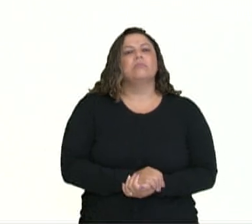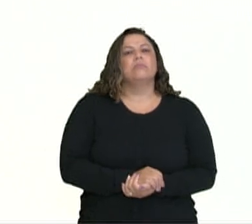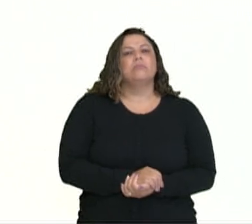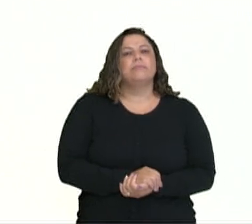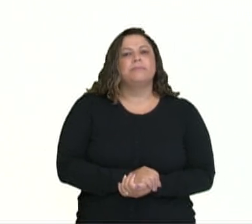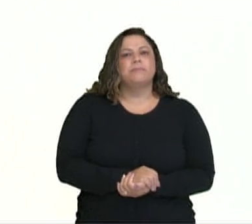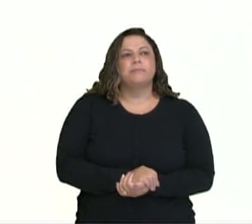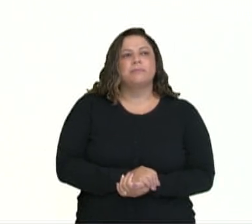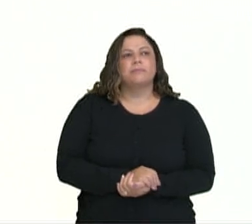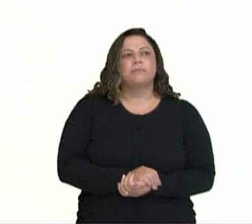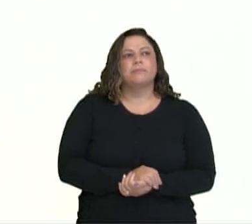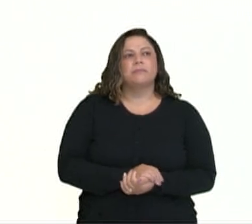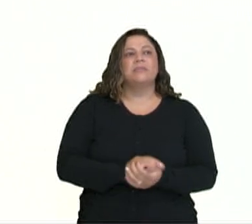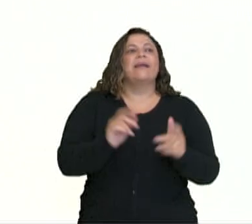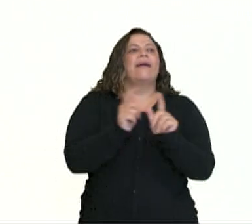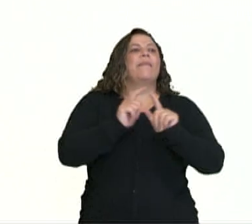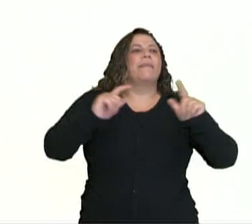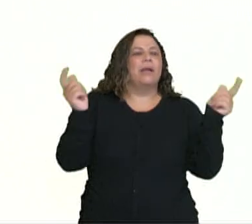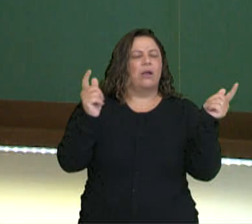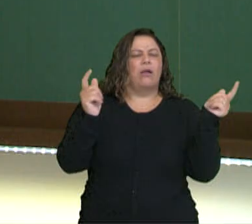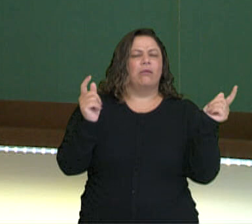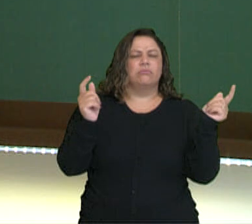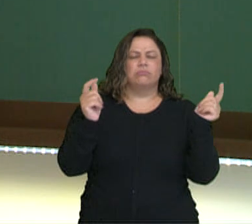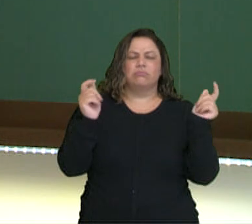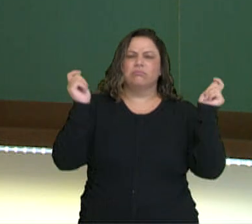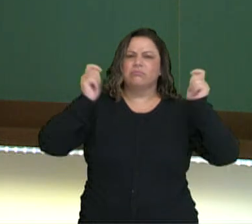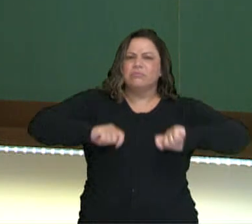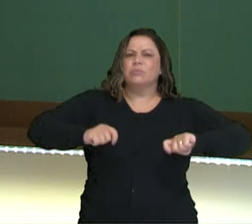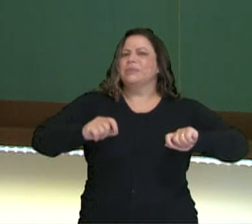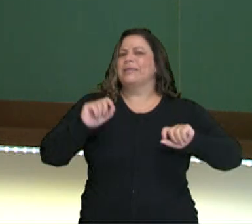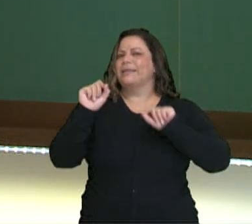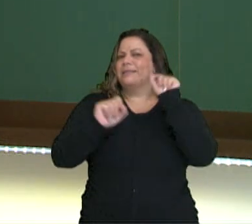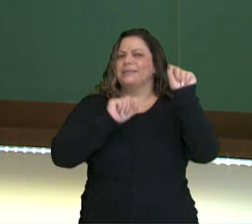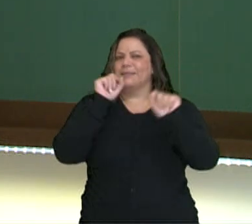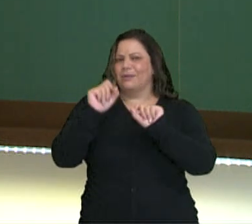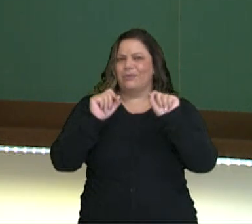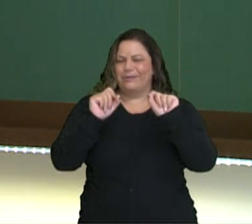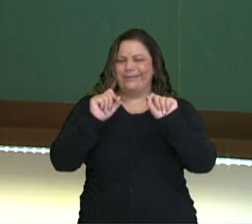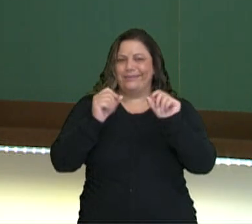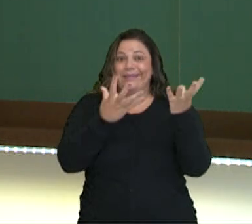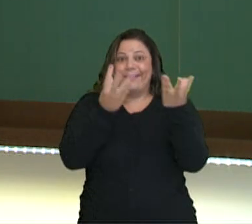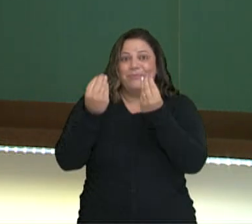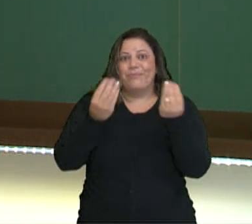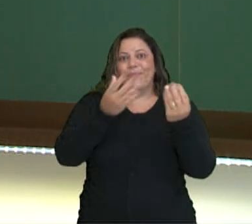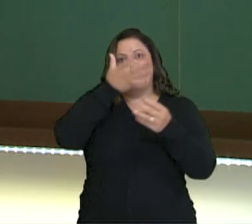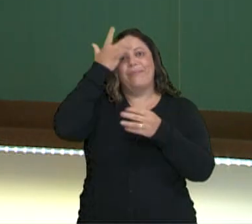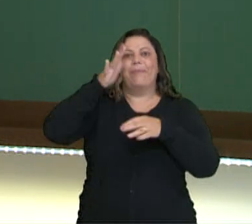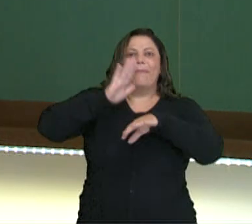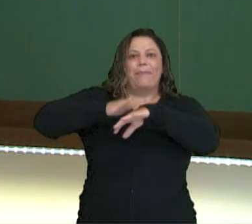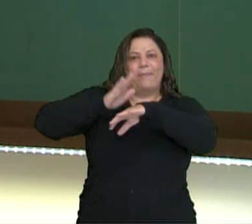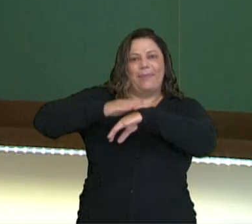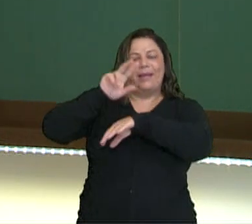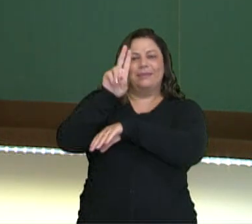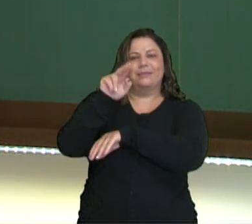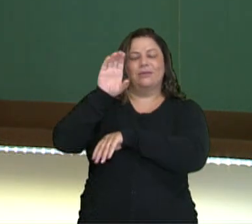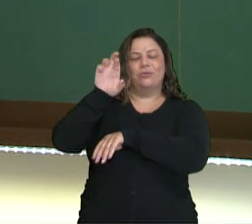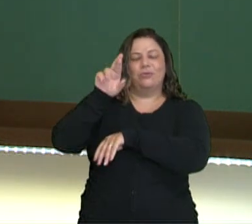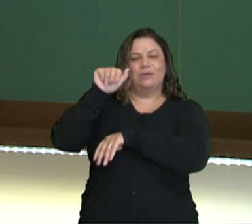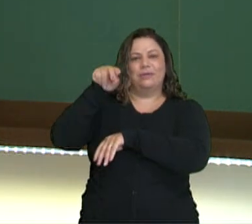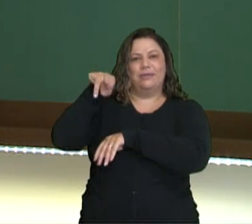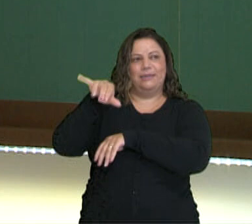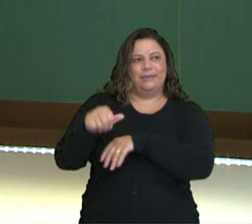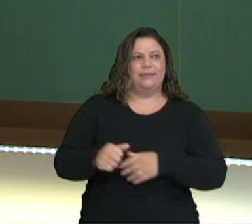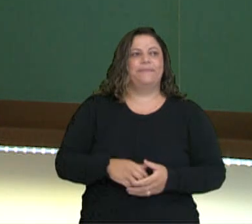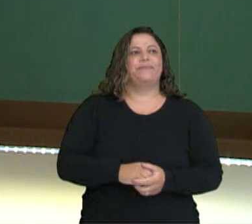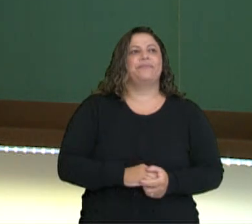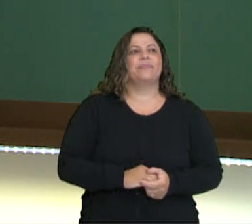As maiores potências do futebol é na Ucrânia. E em Londres, em 2012, a